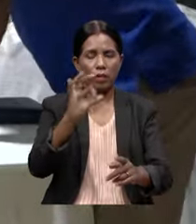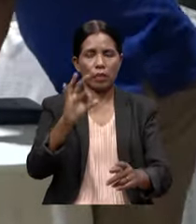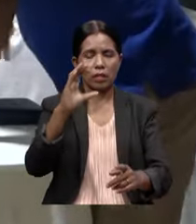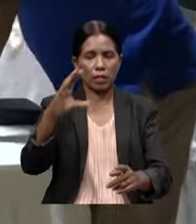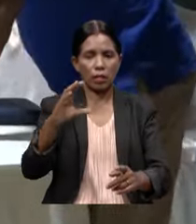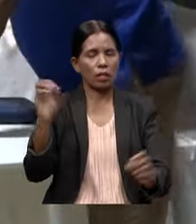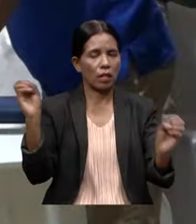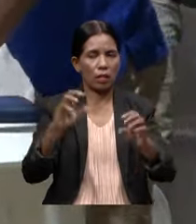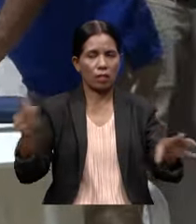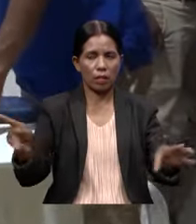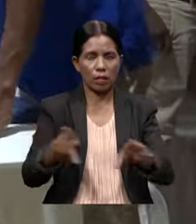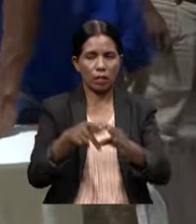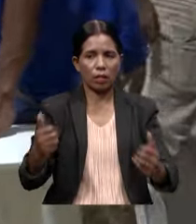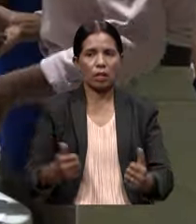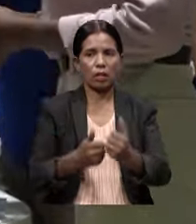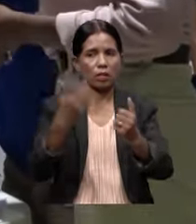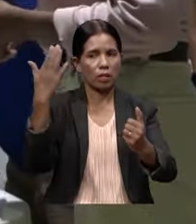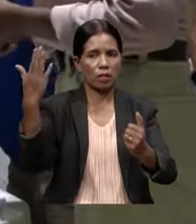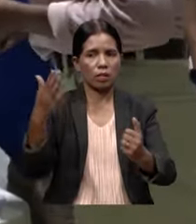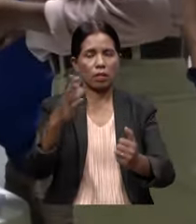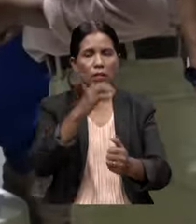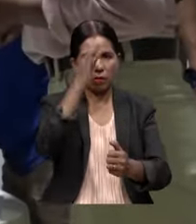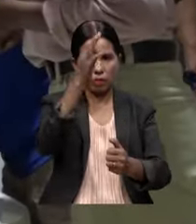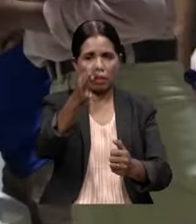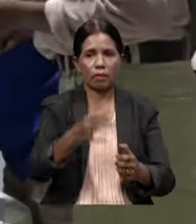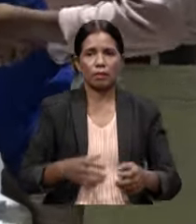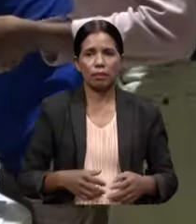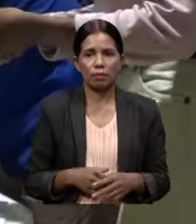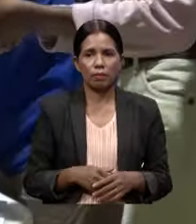ido se ela participa jogo, se ira e futuro. Equipa cobertura, Gemen.